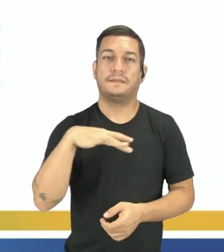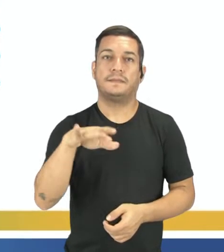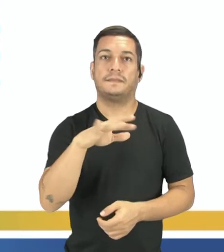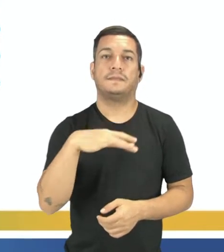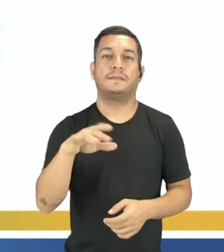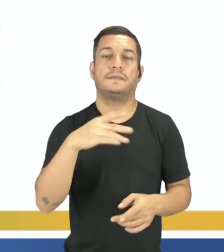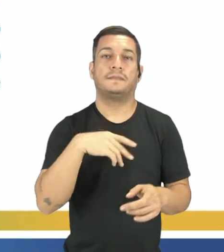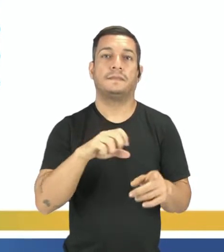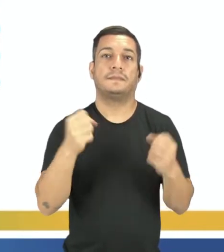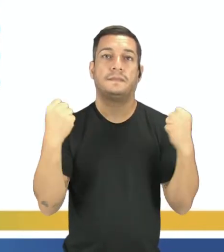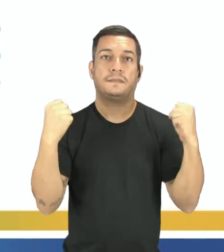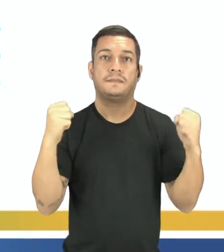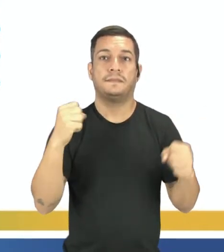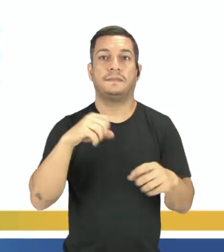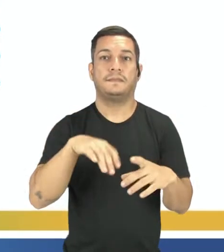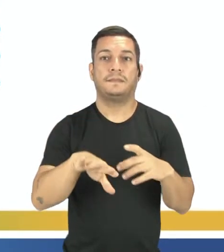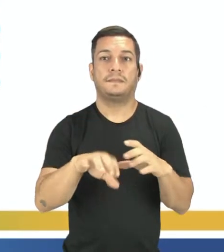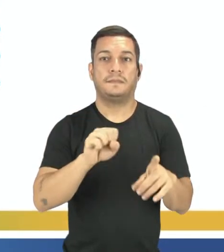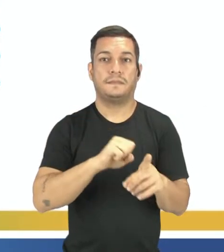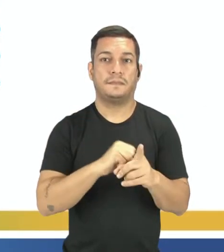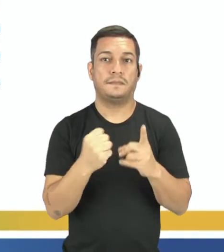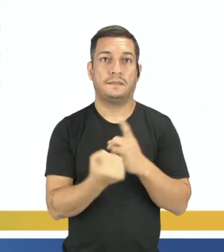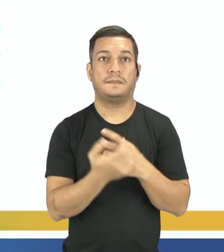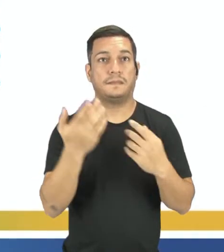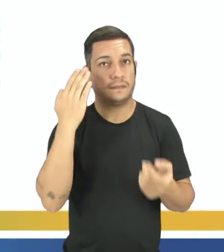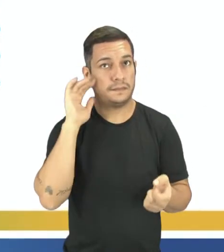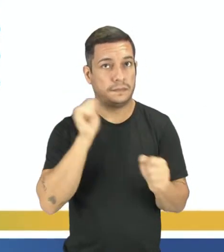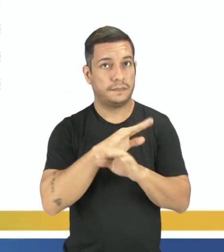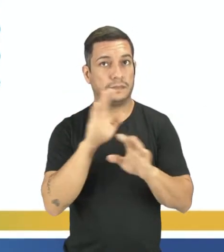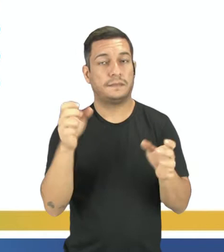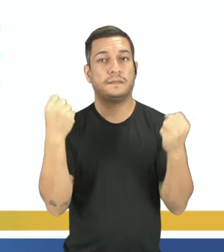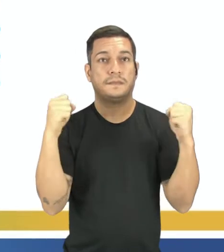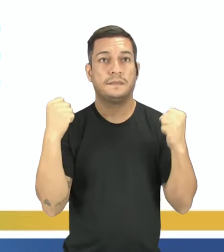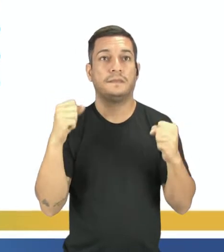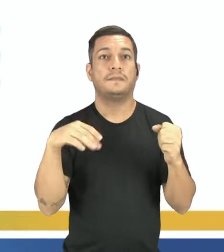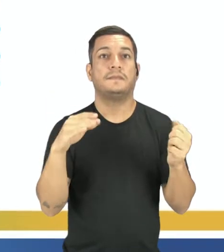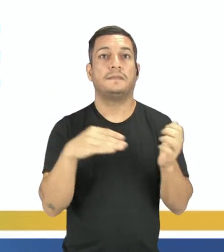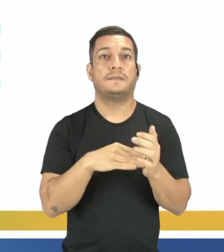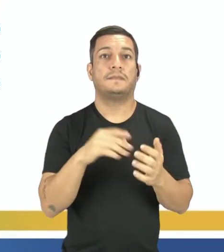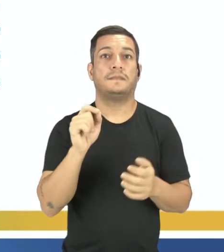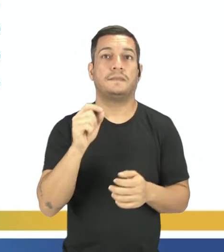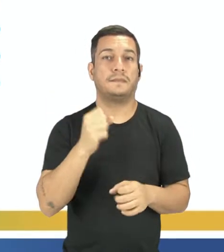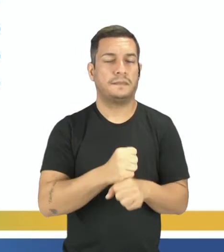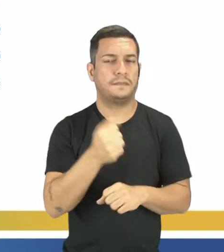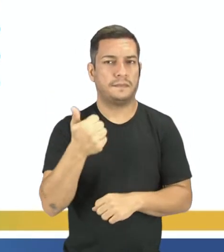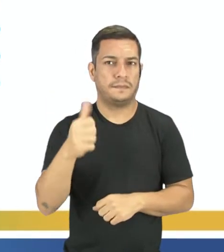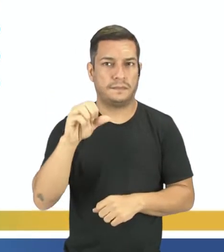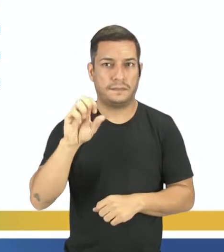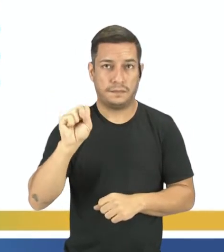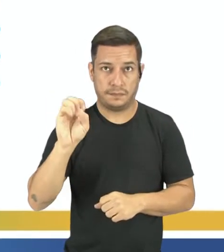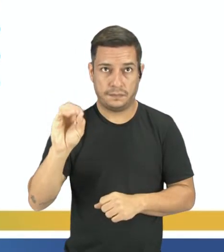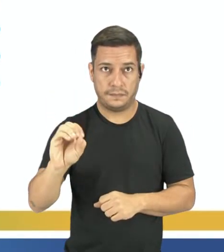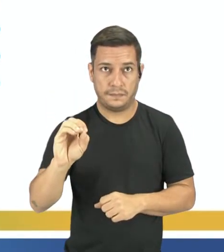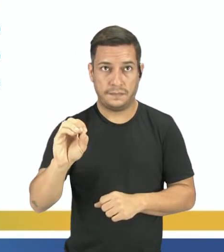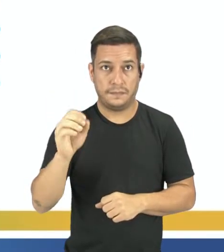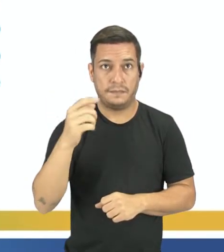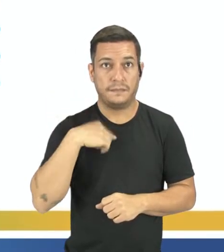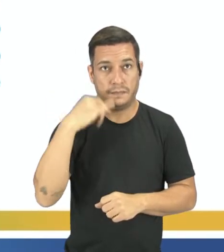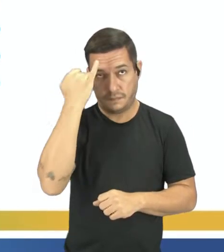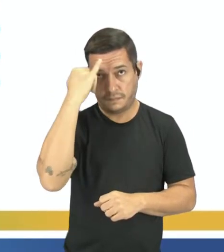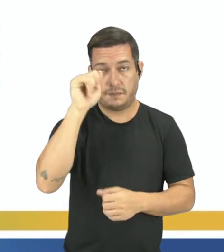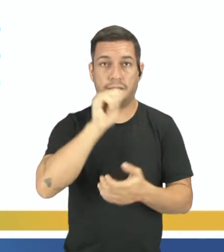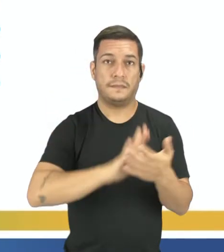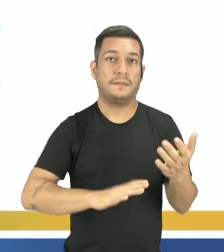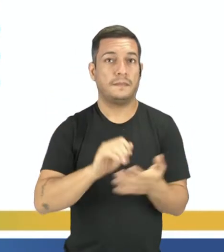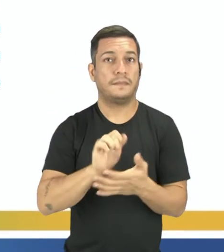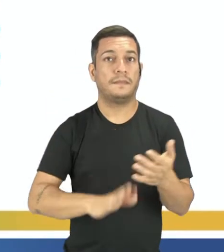na sociedade. O entendimento de educação física foi marcado até recentemente, meados da década de 1980, pela